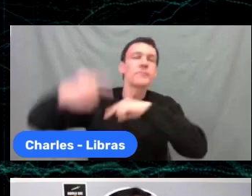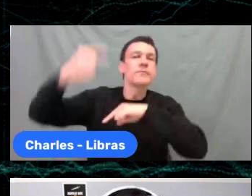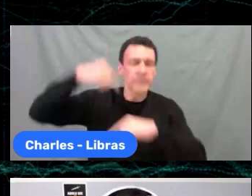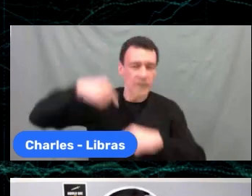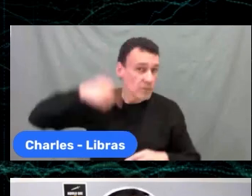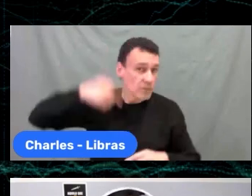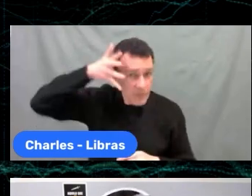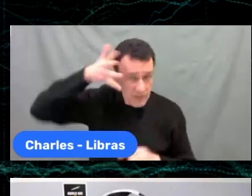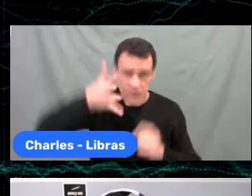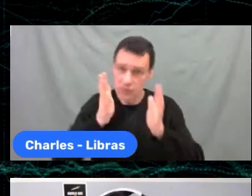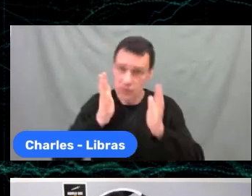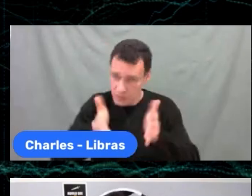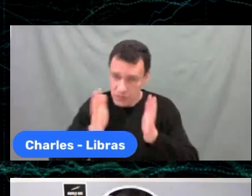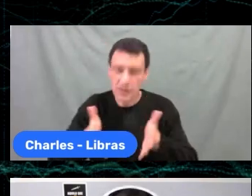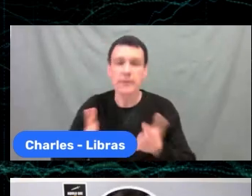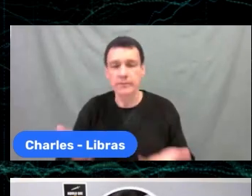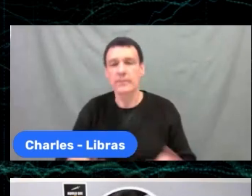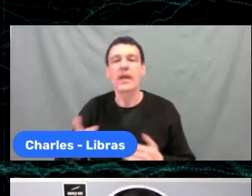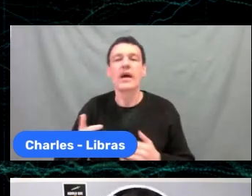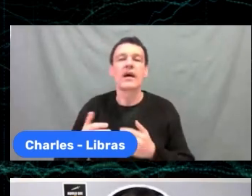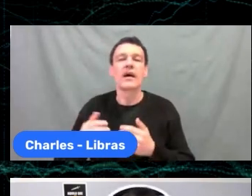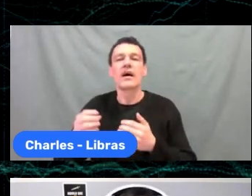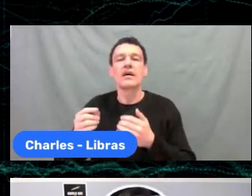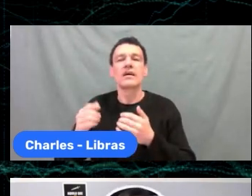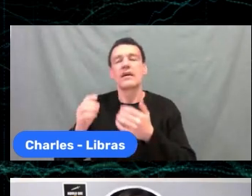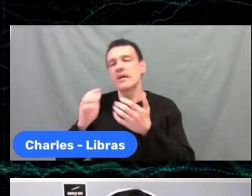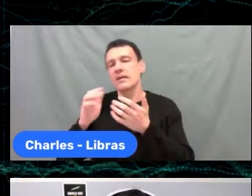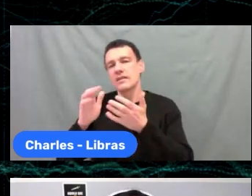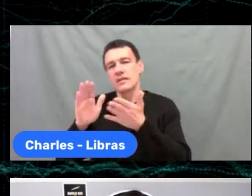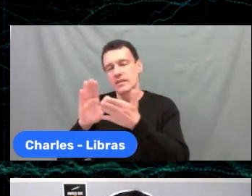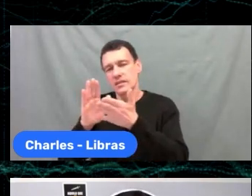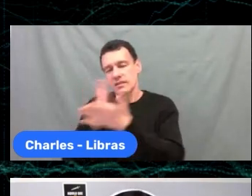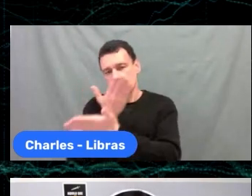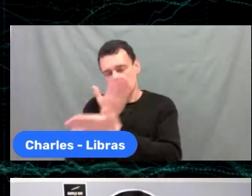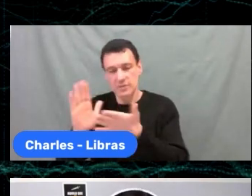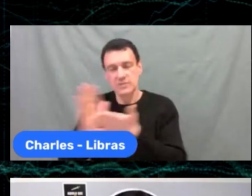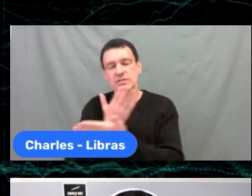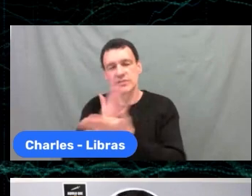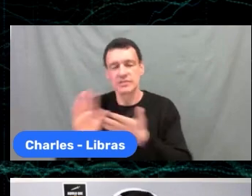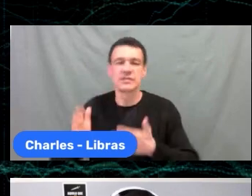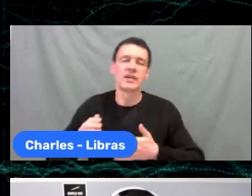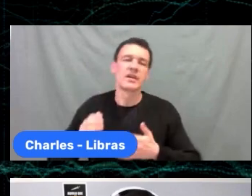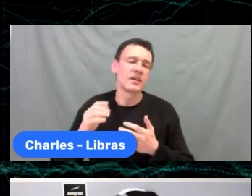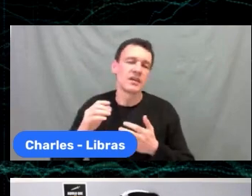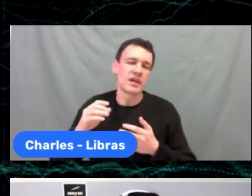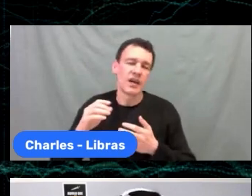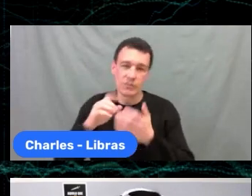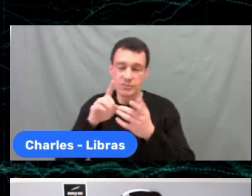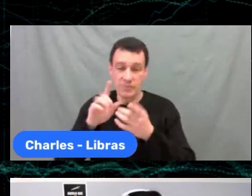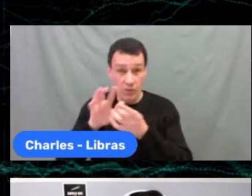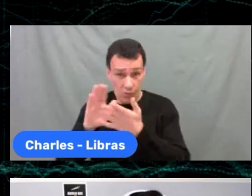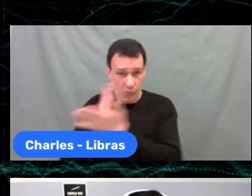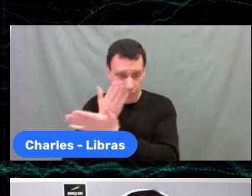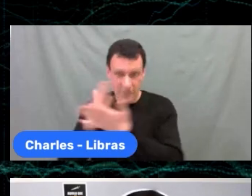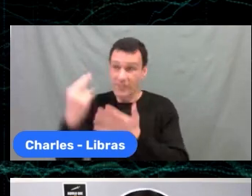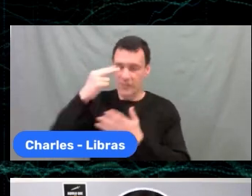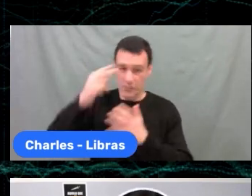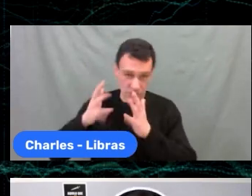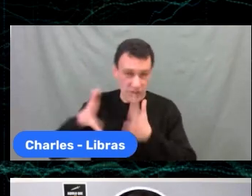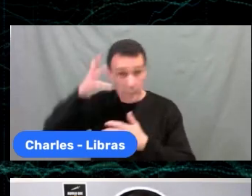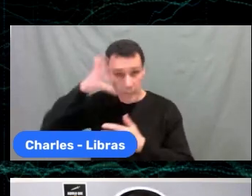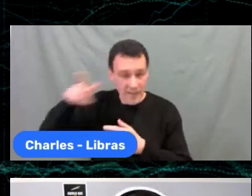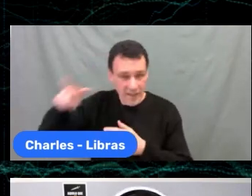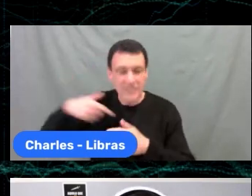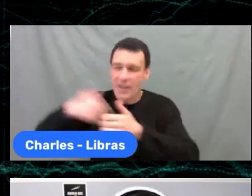que já saiu de lá e quis instalar e já foi mexer nos ABX. Então, eu pensei num assunto que fosse complemento para aquela aula do